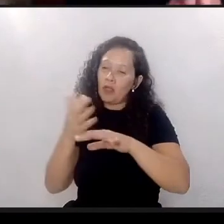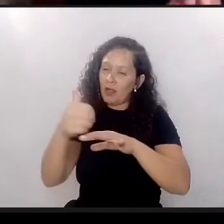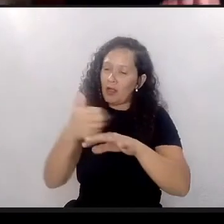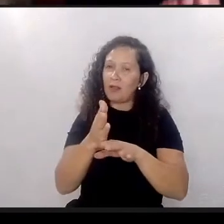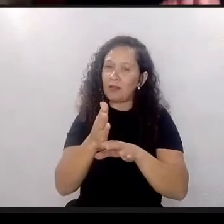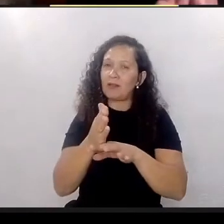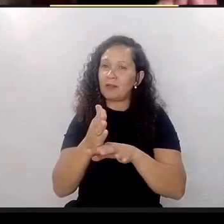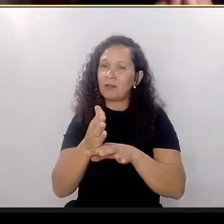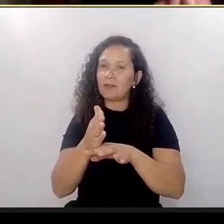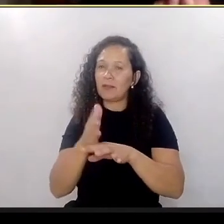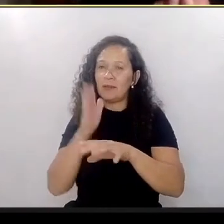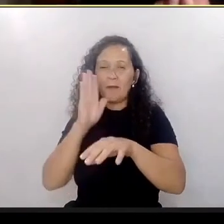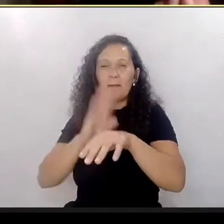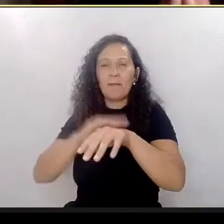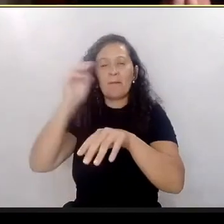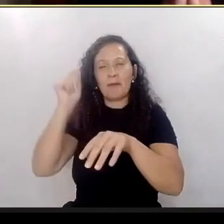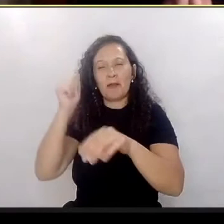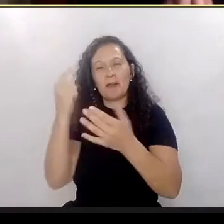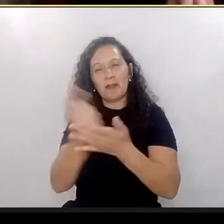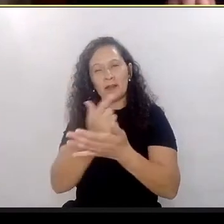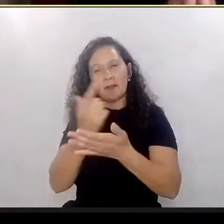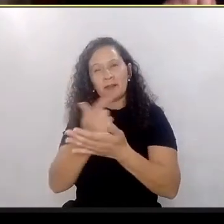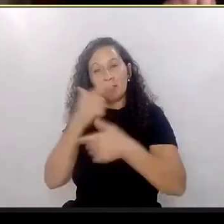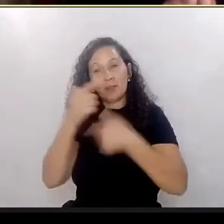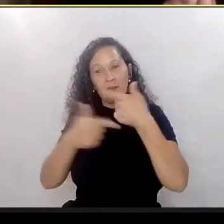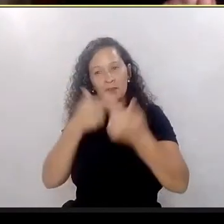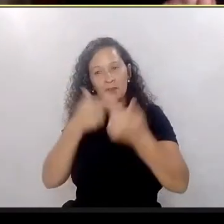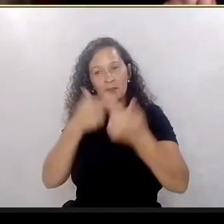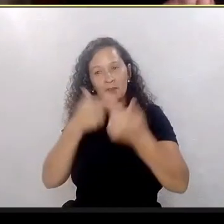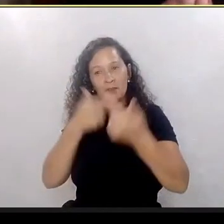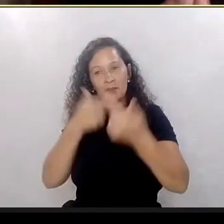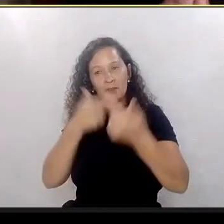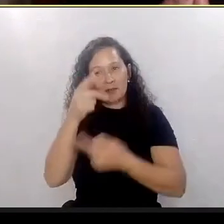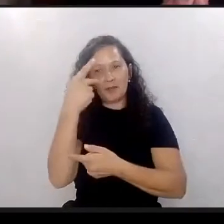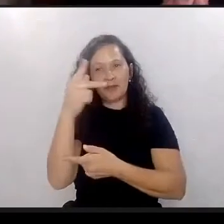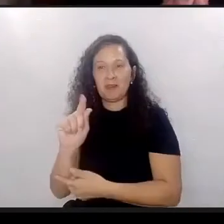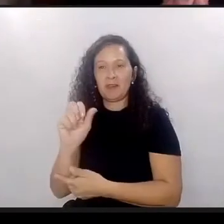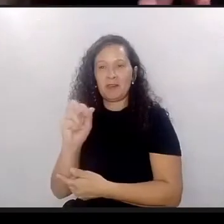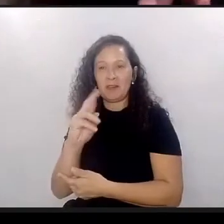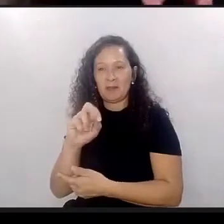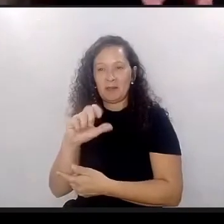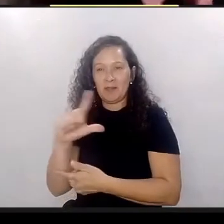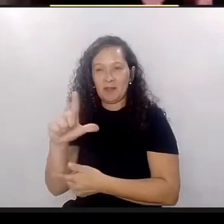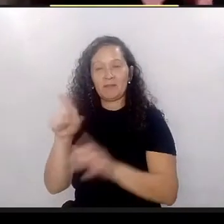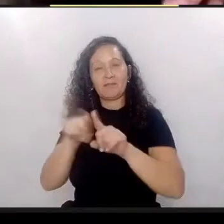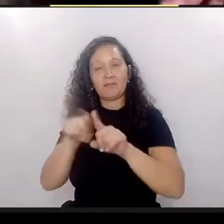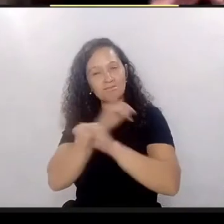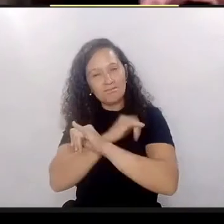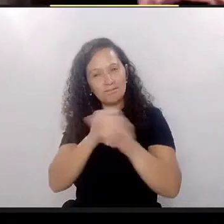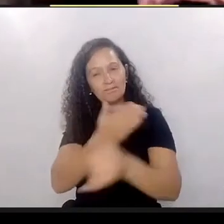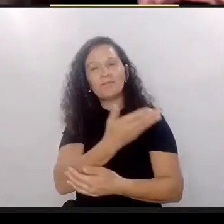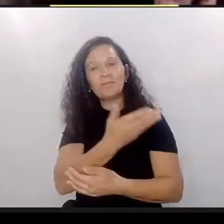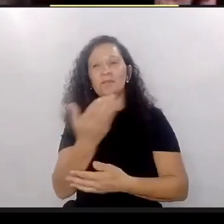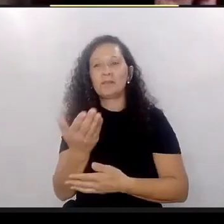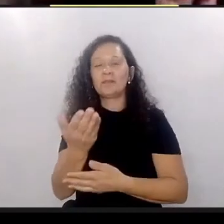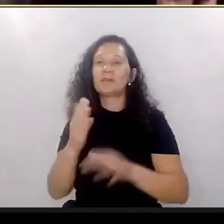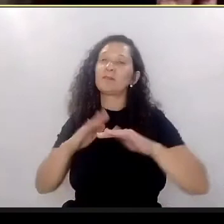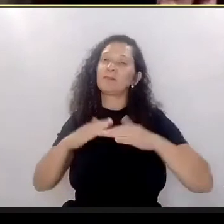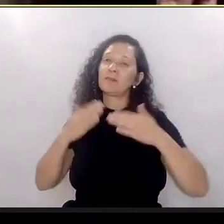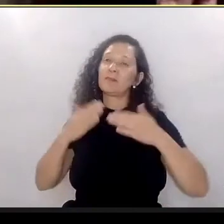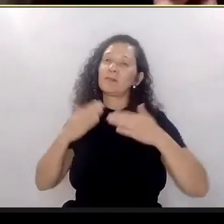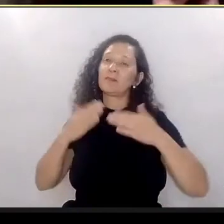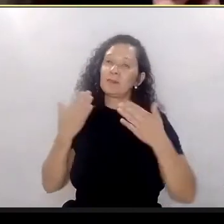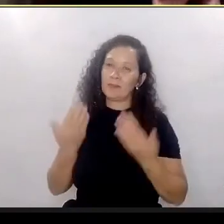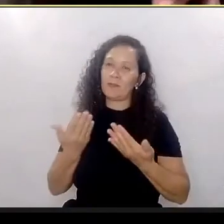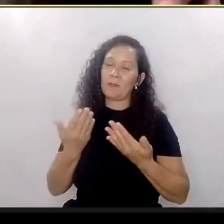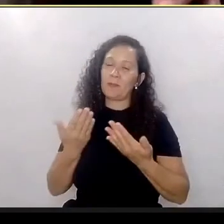trabalho e das publicações que você tem. Então, eu Posso acho só complementar uma coisa, Elaine, muito que. Pois